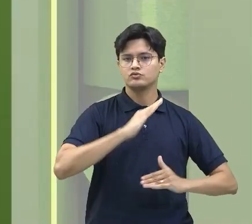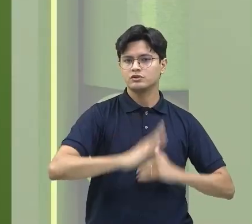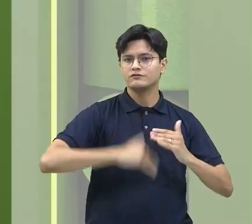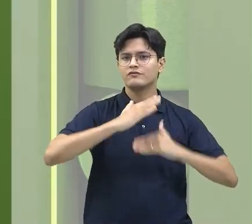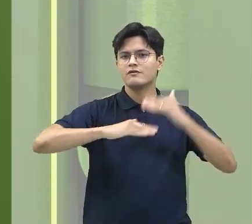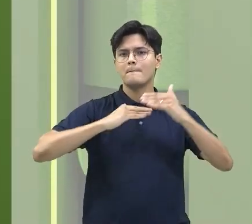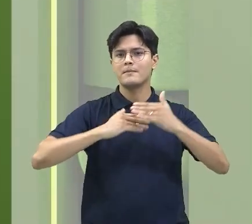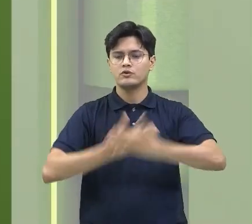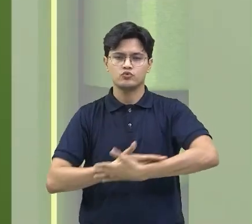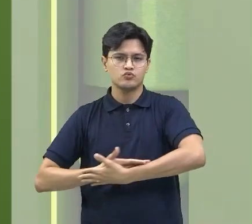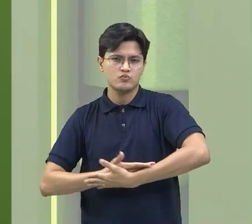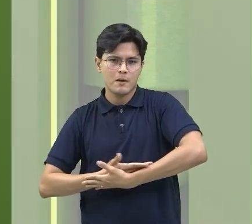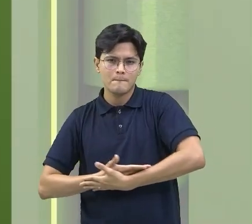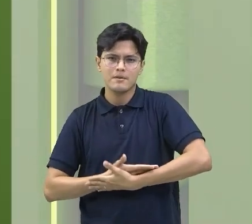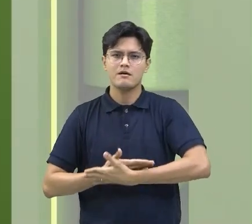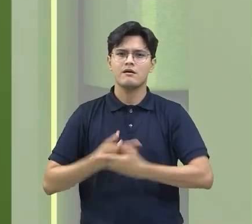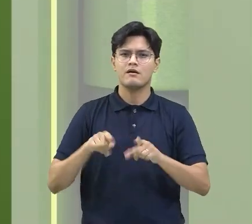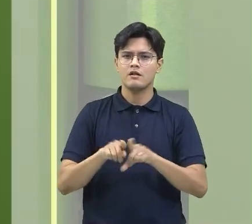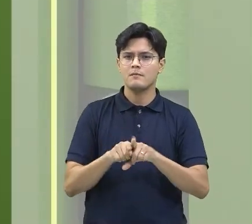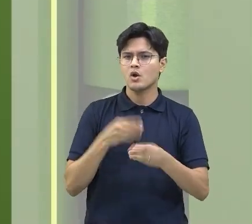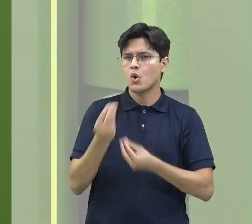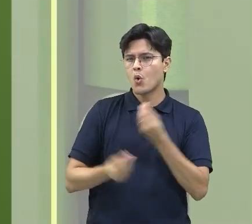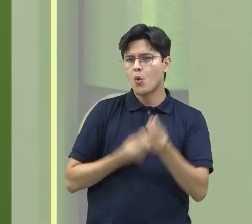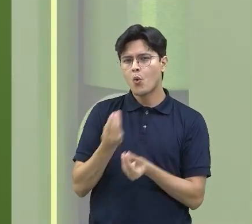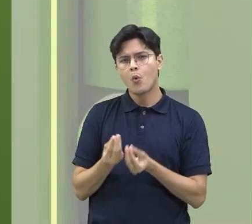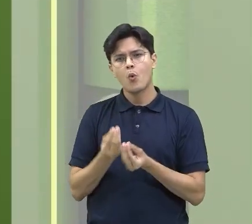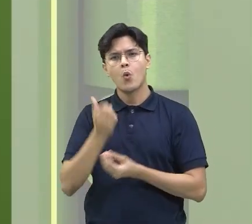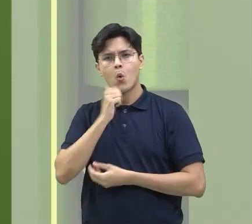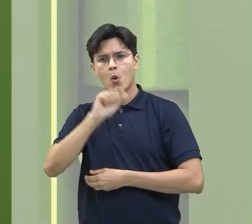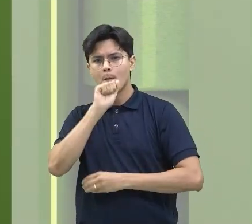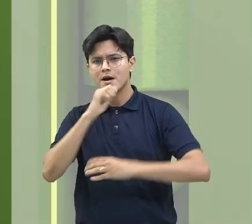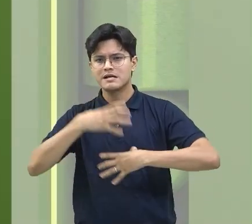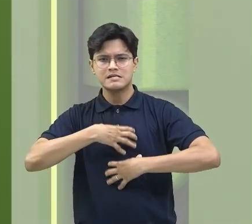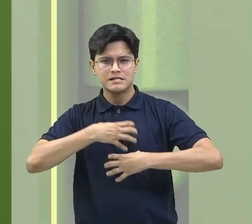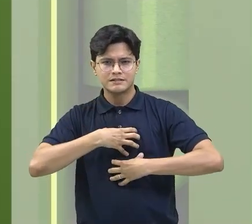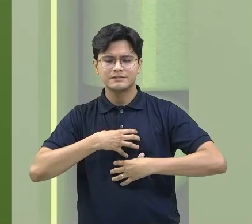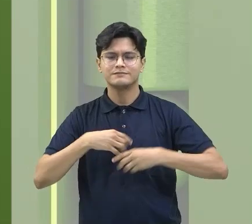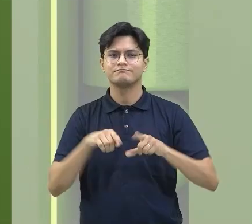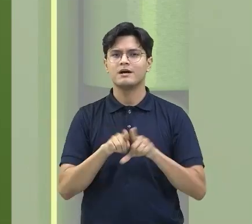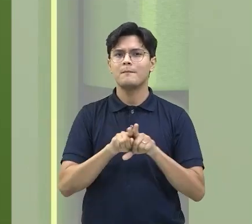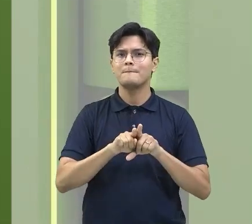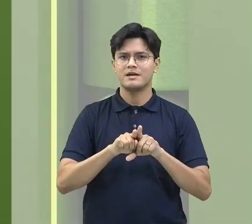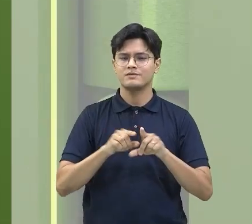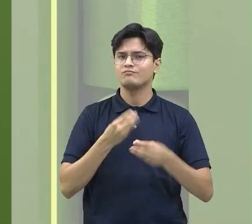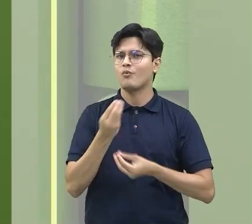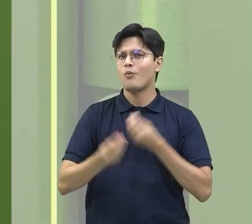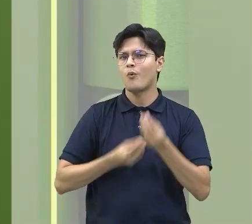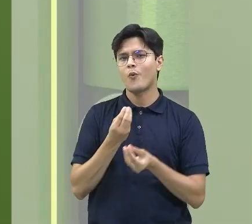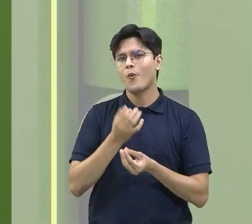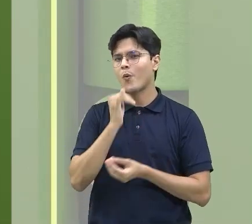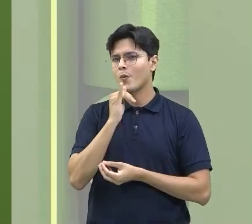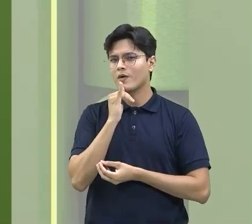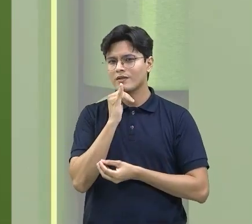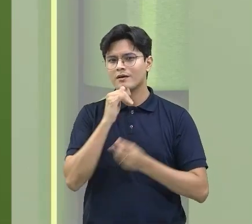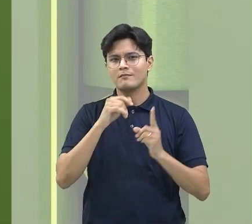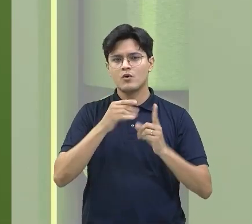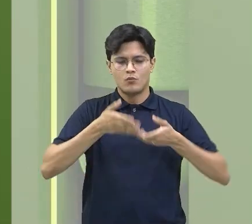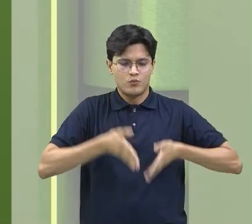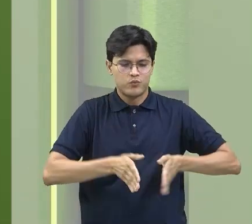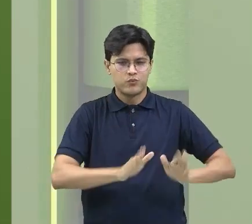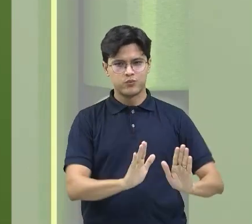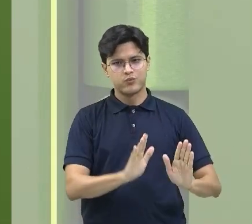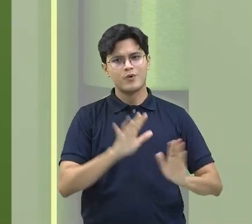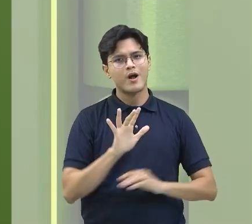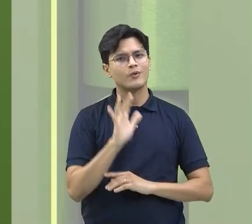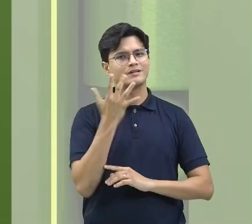da gravidez, do feto em desenvolvimento, as etapas do parto, e vimos então como é que chega esse novo serzinho, né,